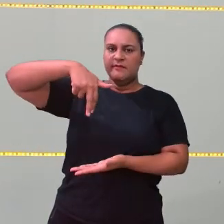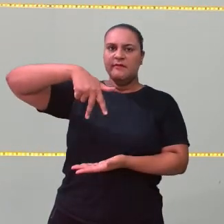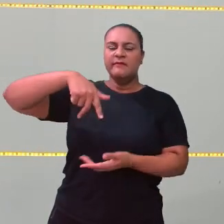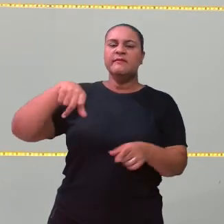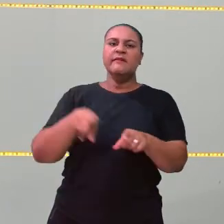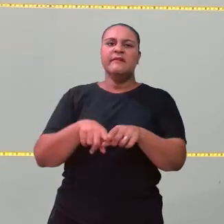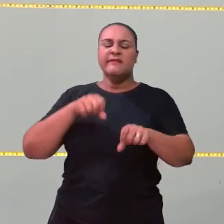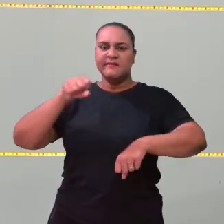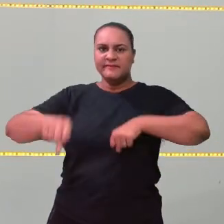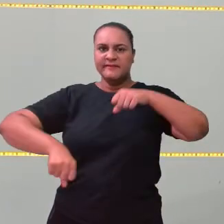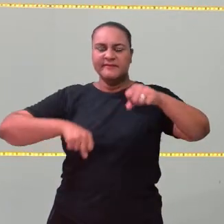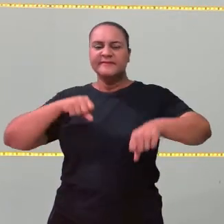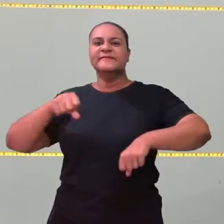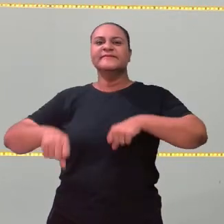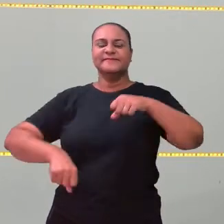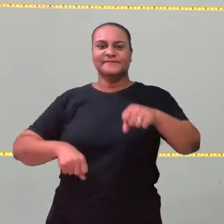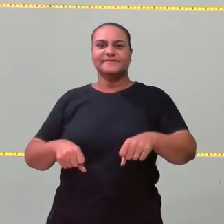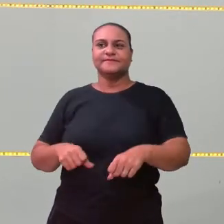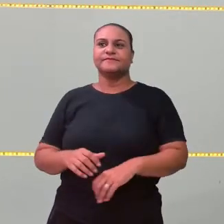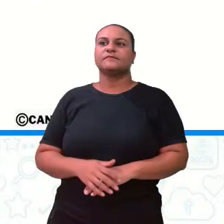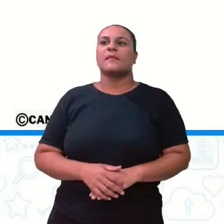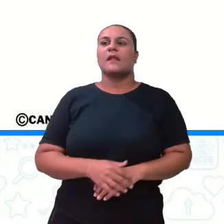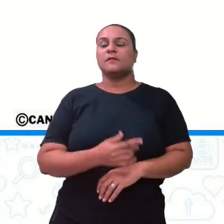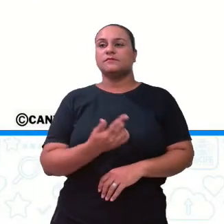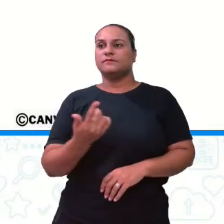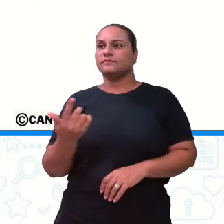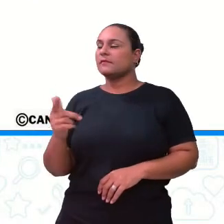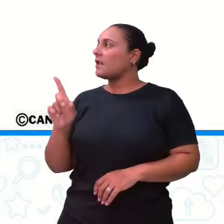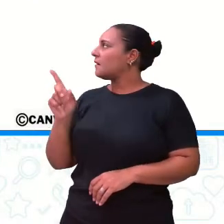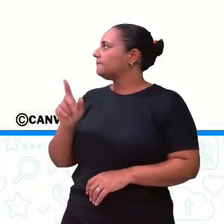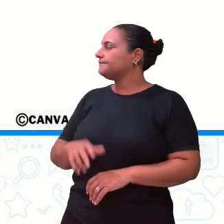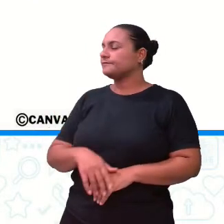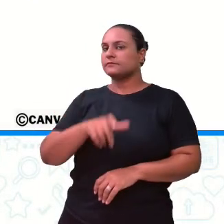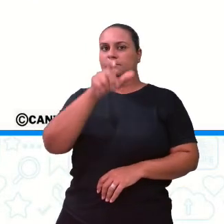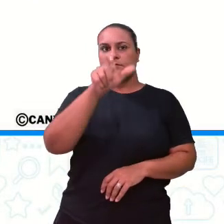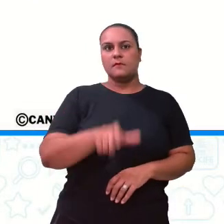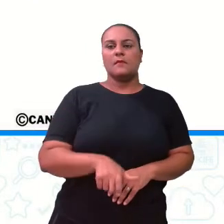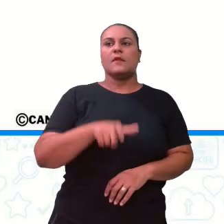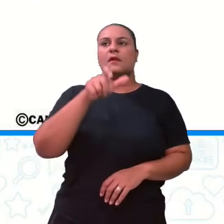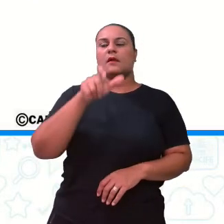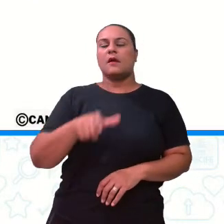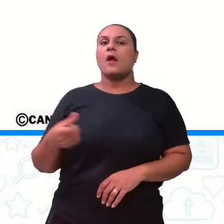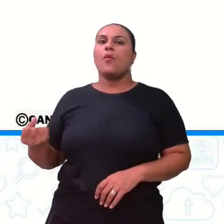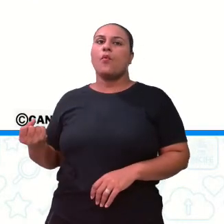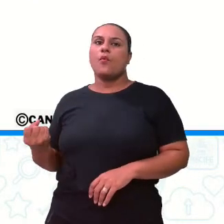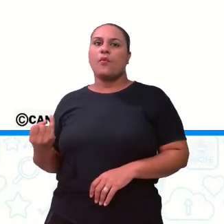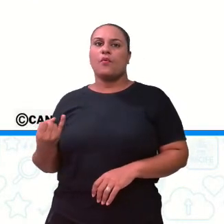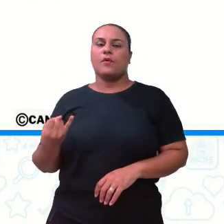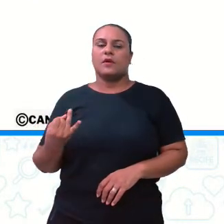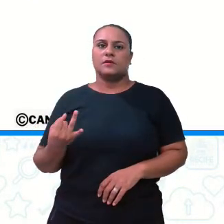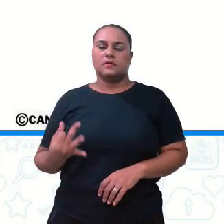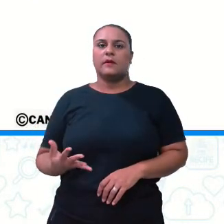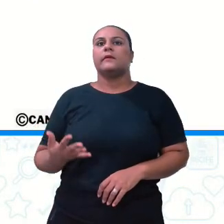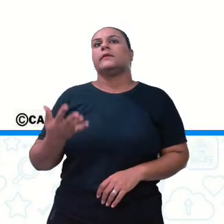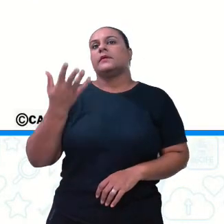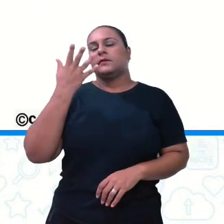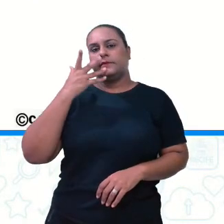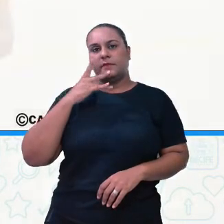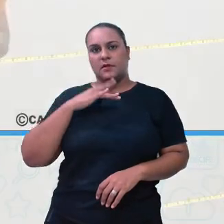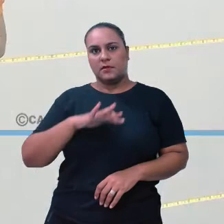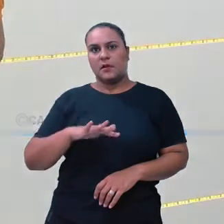e ciclismo. E aqui na minha vertical eu tenho a quantidade de crianças